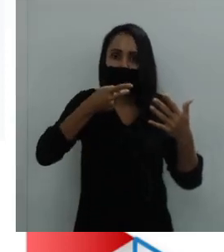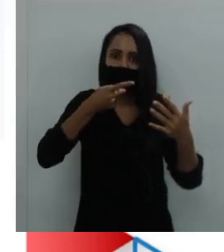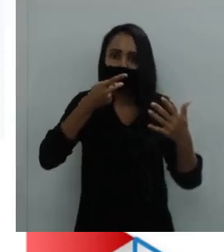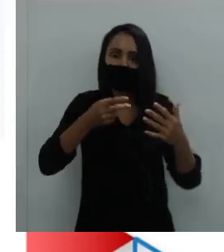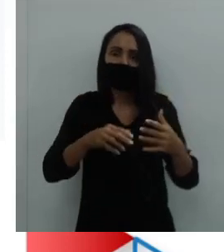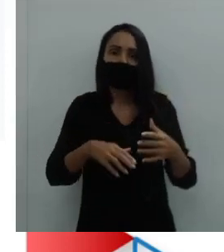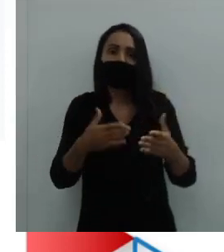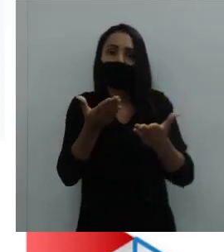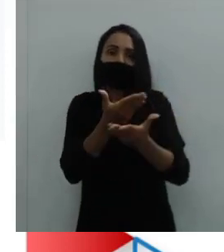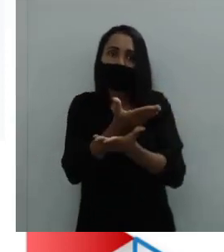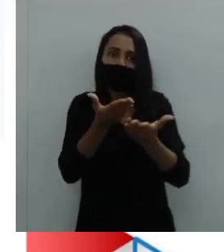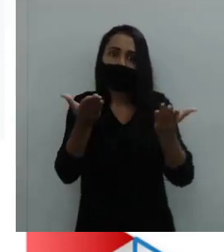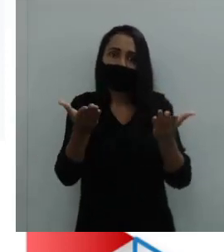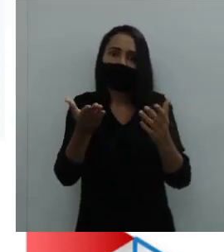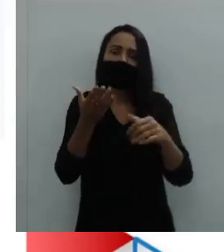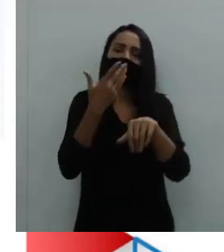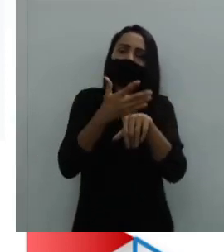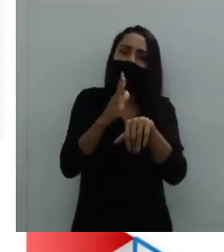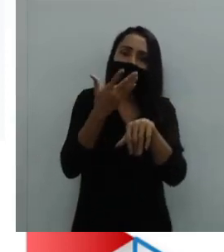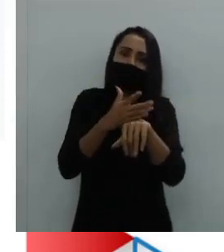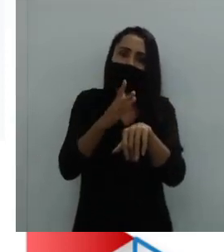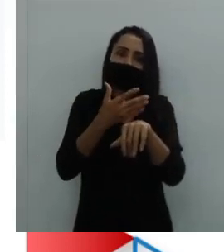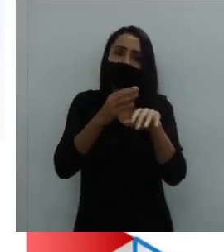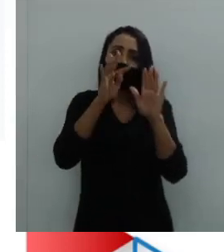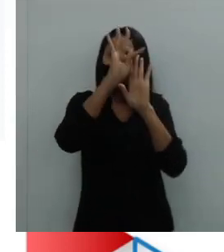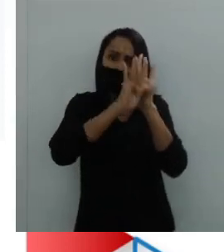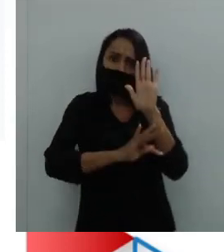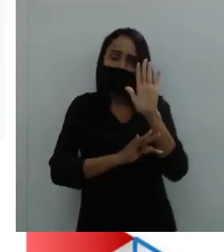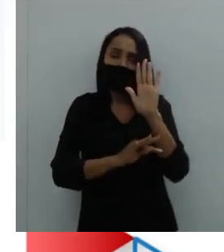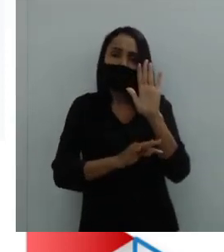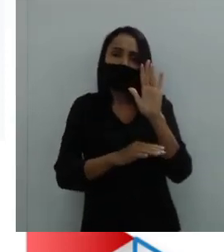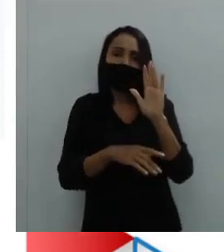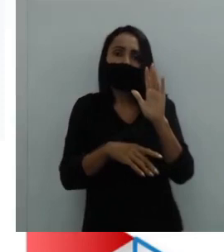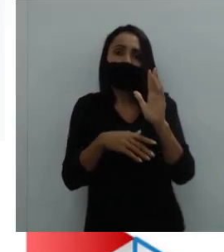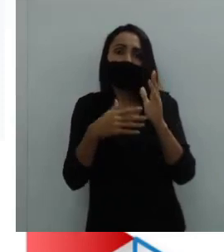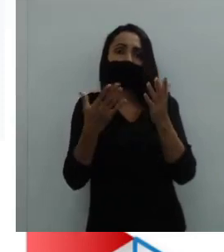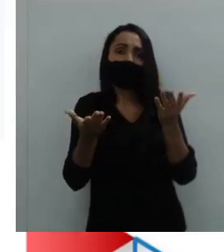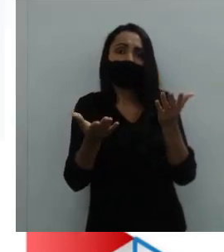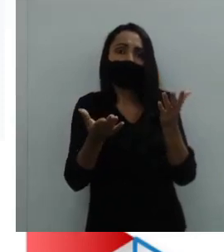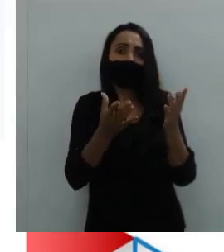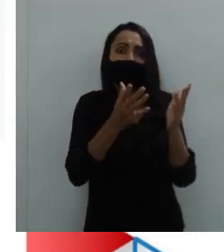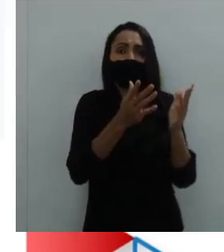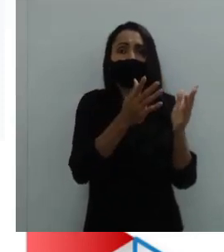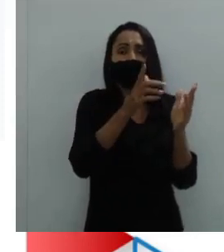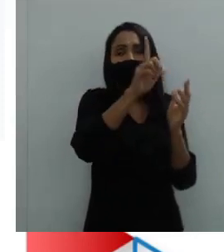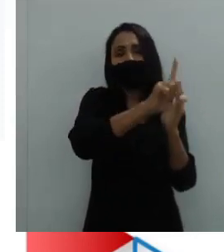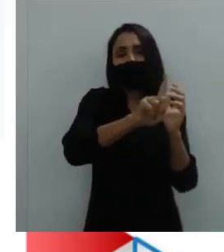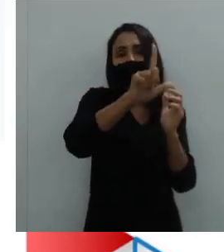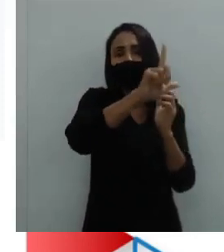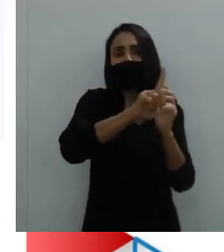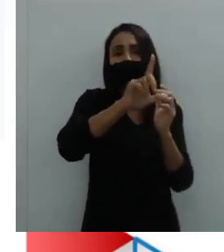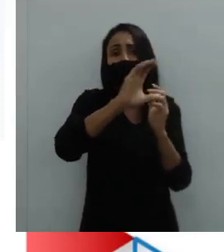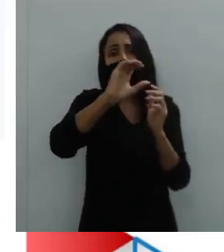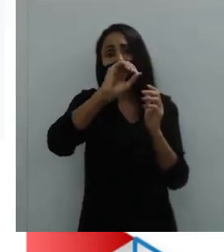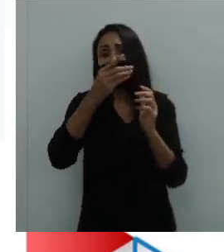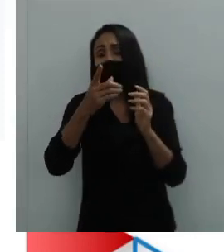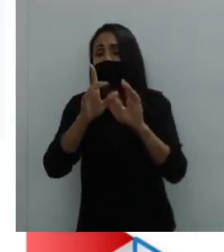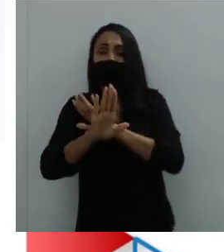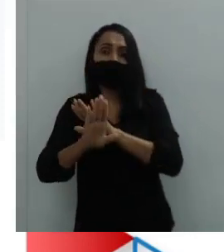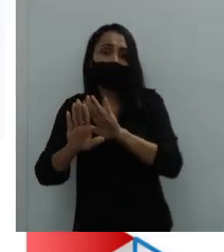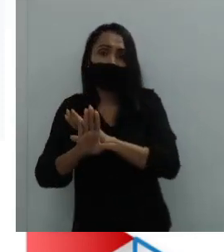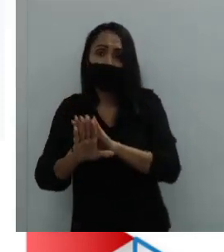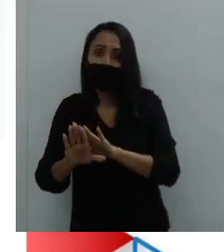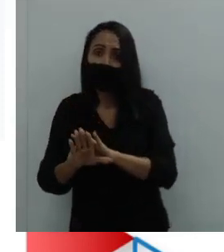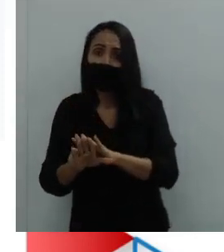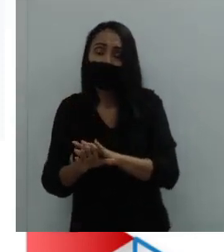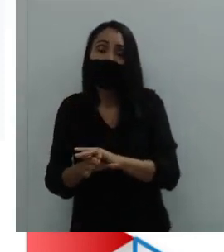vocês forem treinar os textos orais, sejam eles da literatura ou não da literatura,